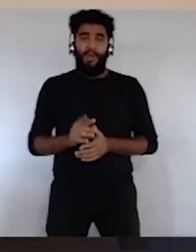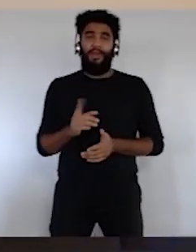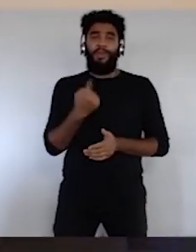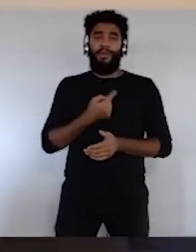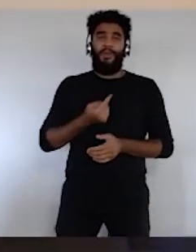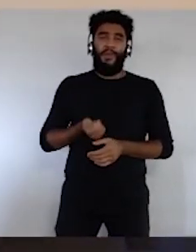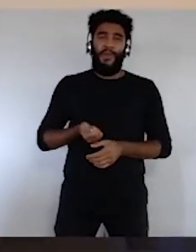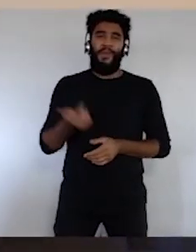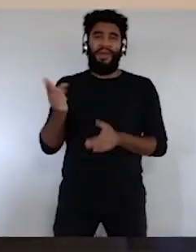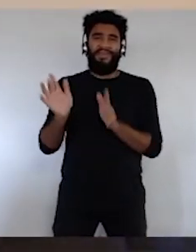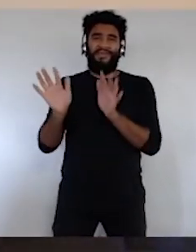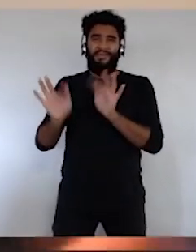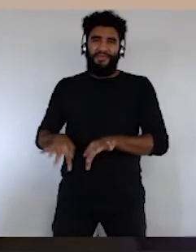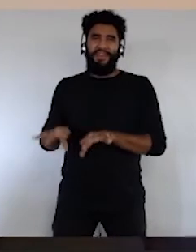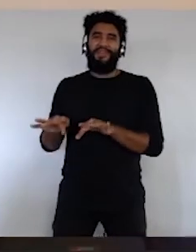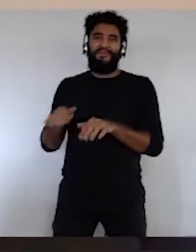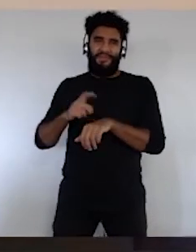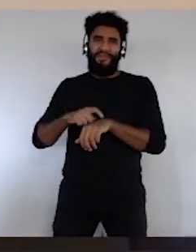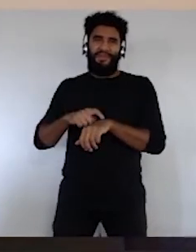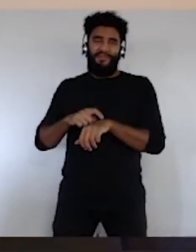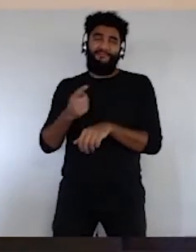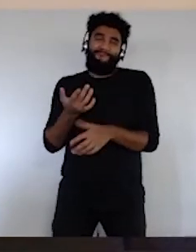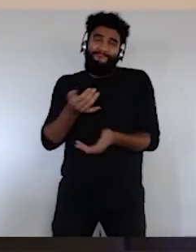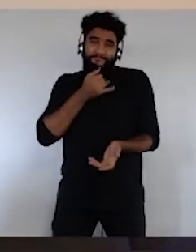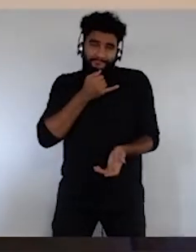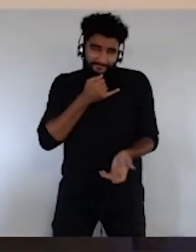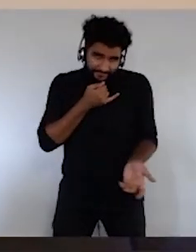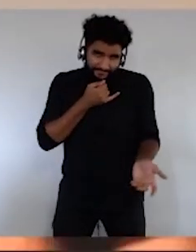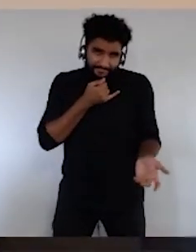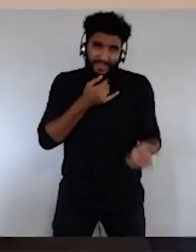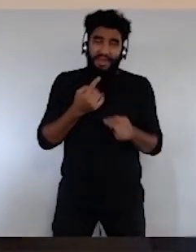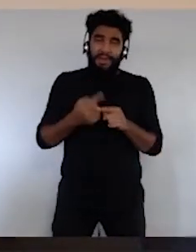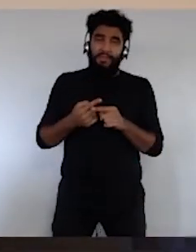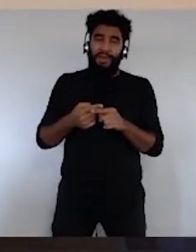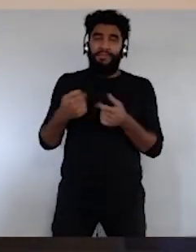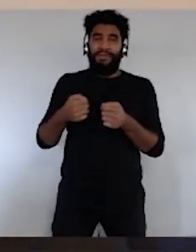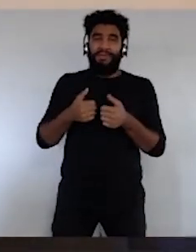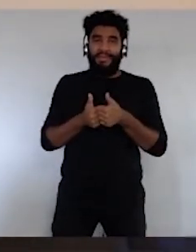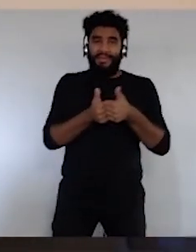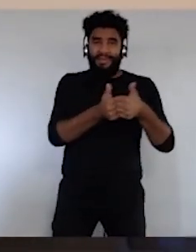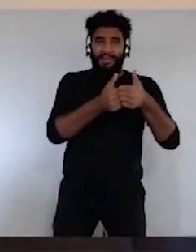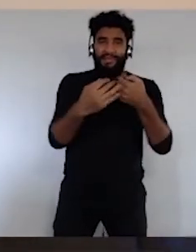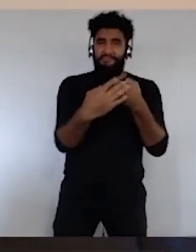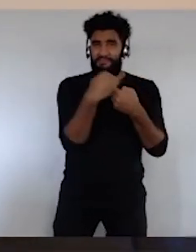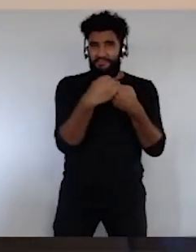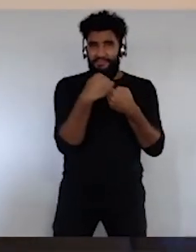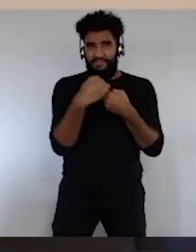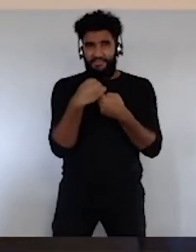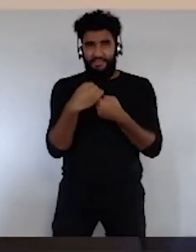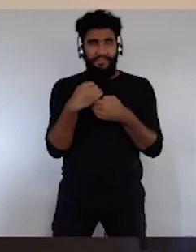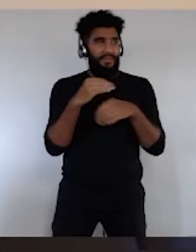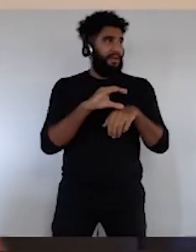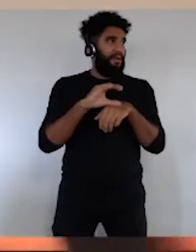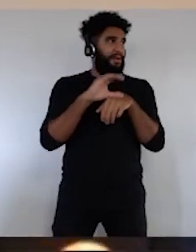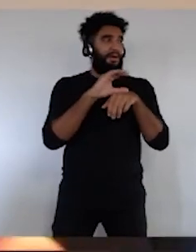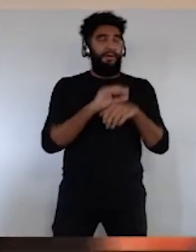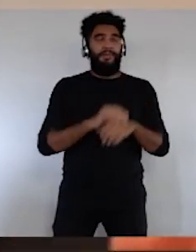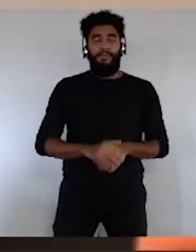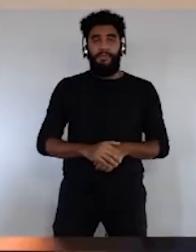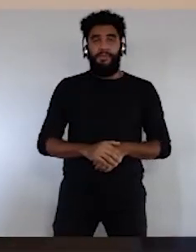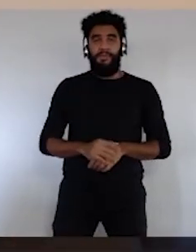tribunal estadual ou regional. Enfim, há maneiras e maneiras de se procurar melhorar e precisa